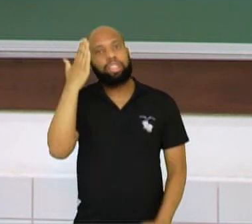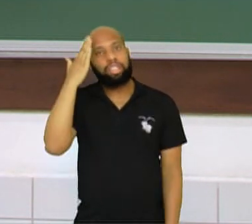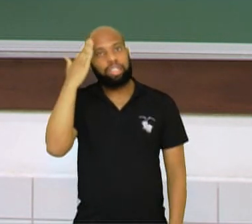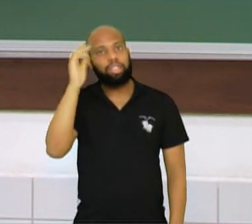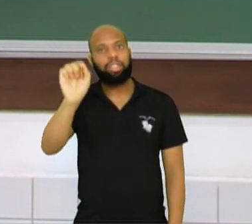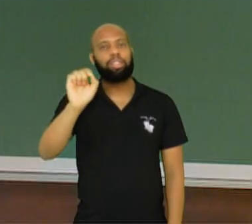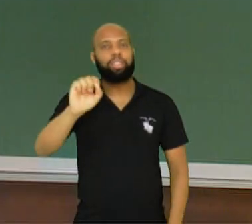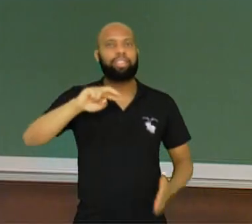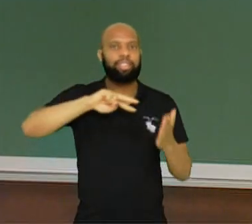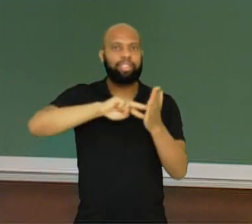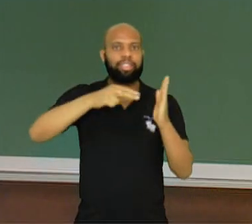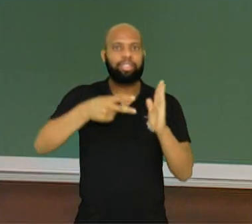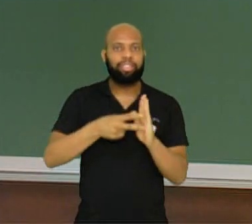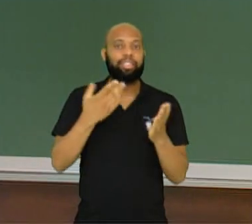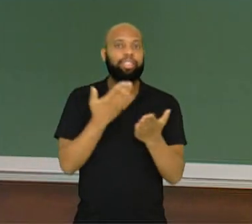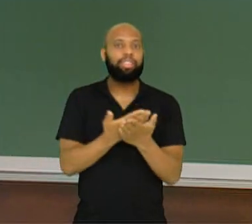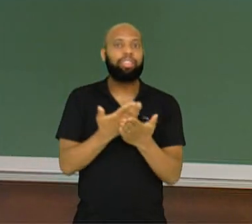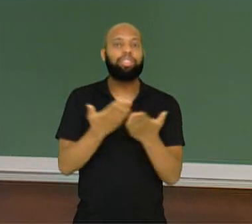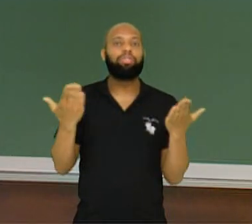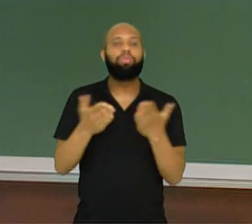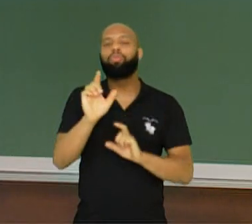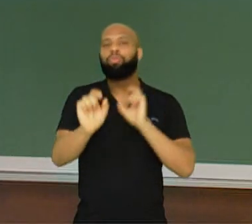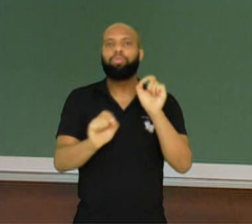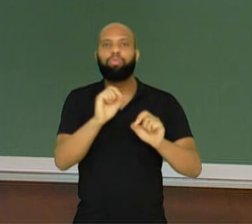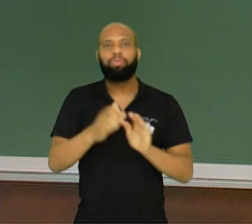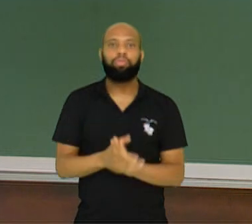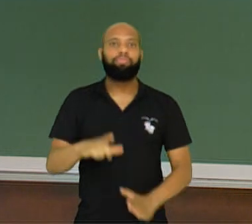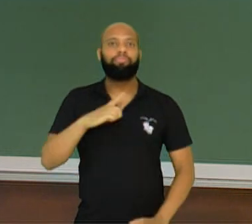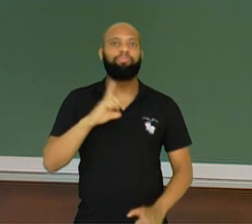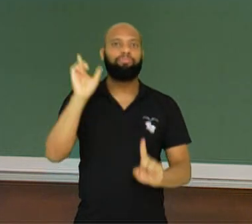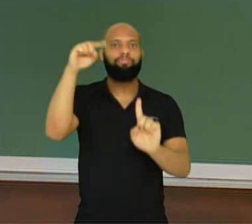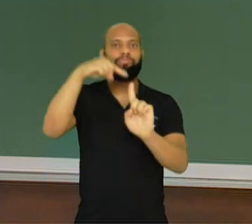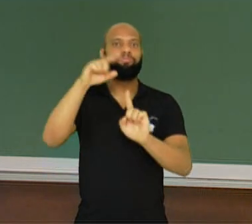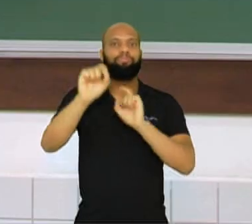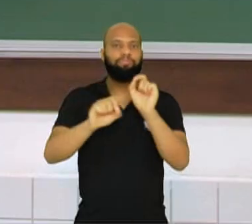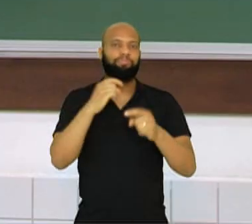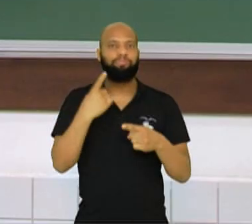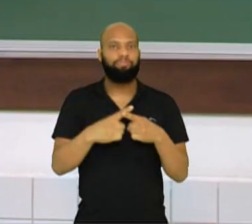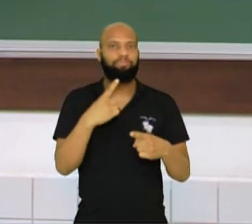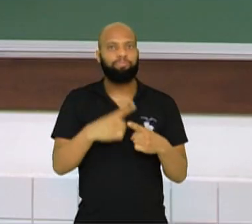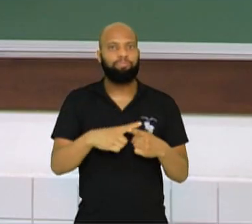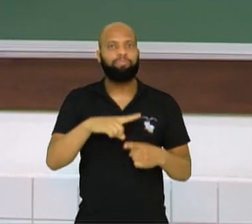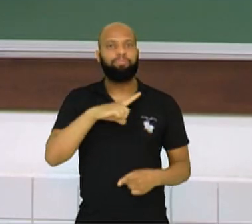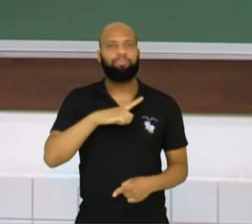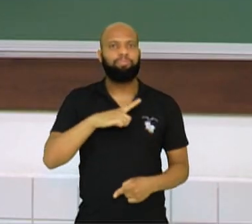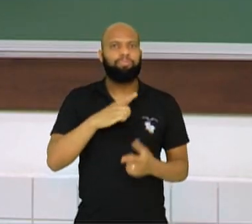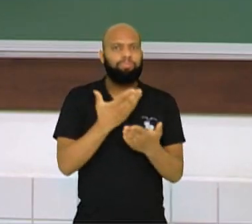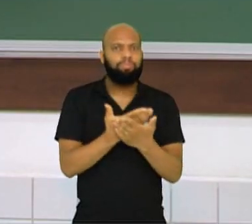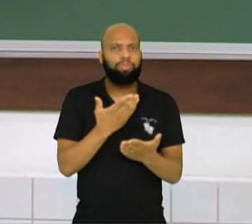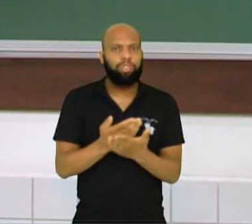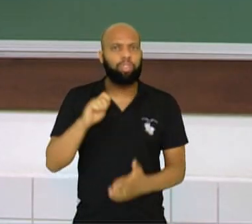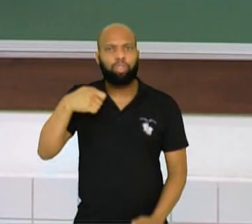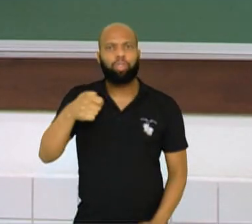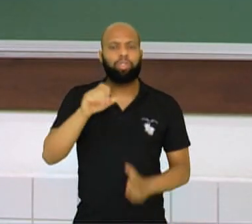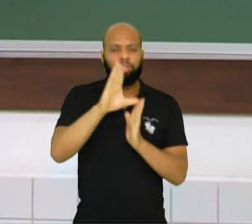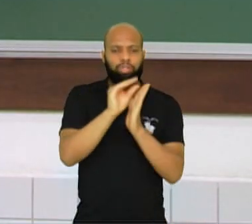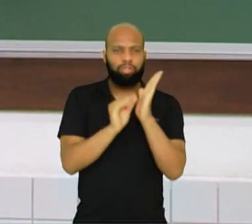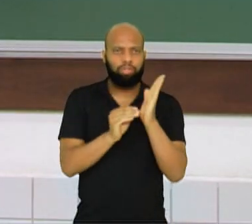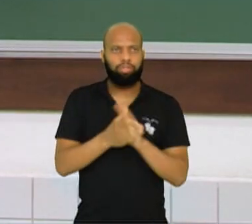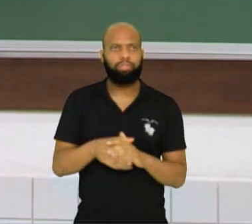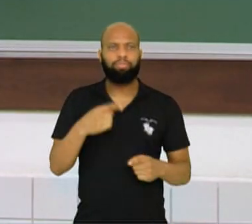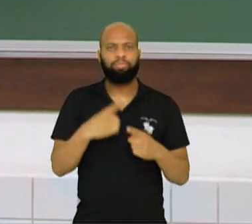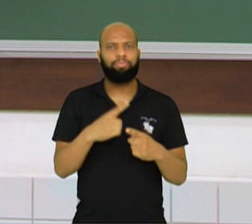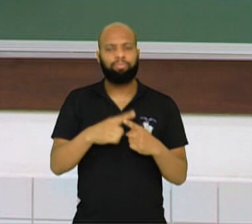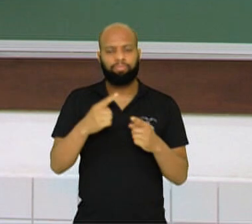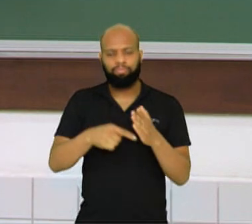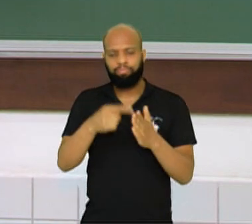o que a gente está estudando nessa aula, né? Quais são os nossos objetivos? Por que a gente está vendo sobre esse conteúdo? O primeiro é